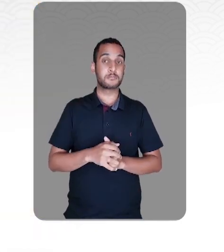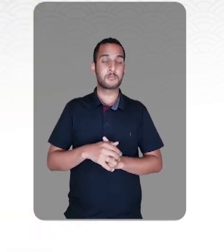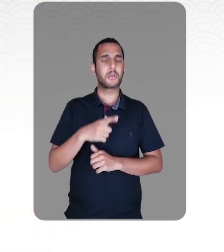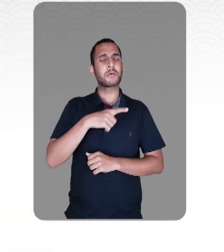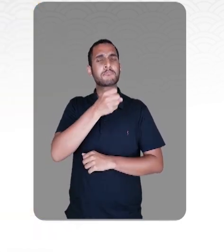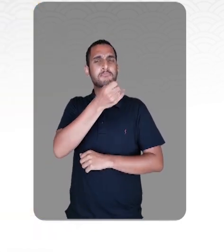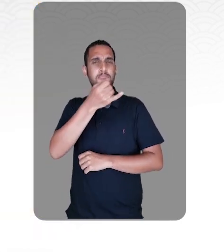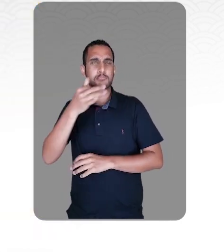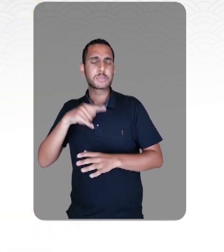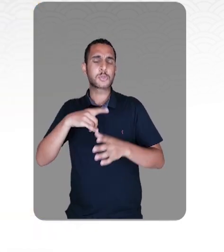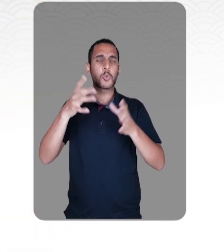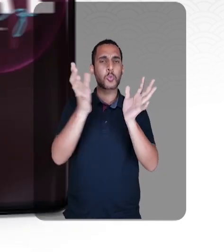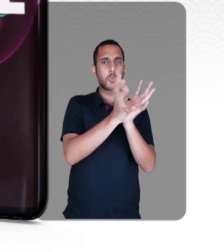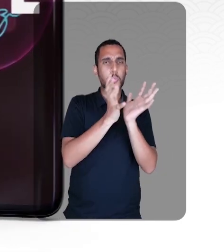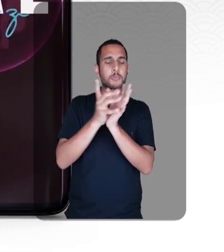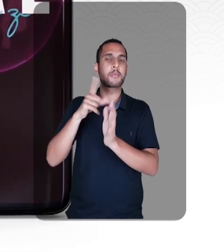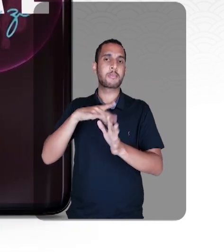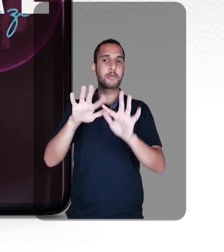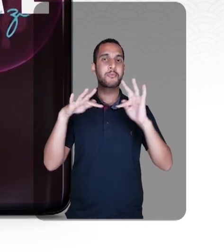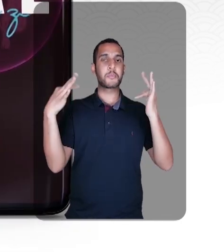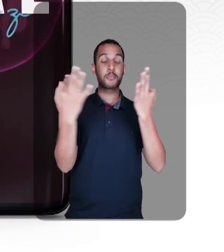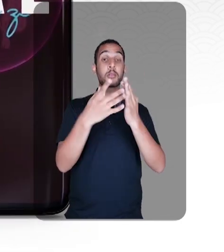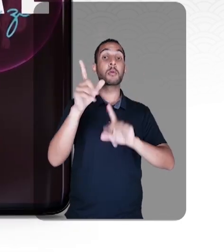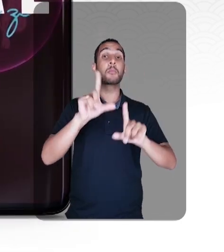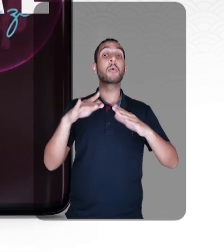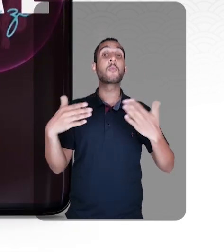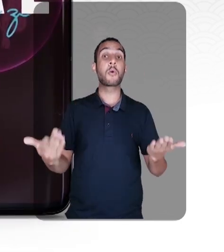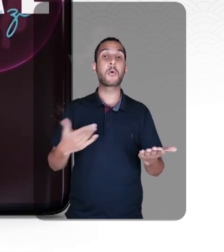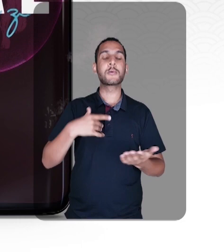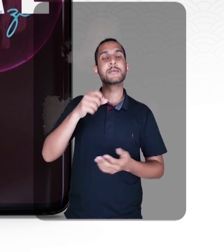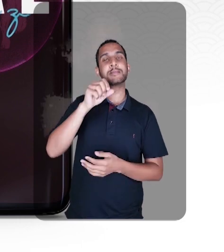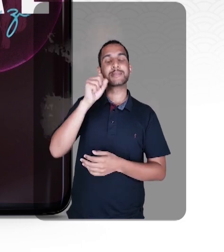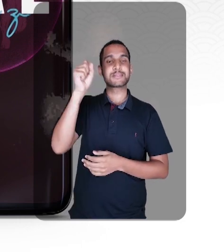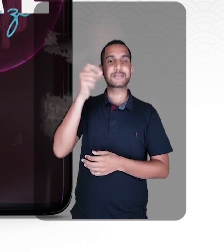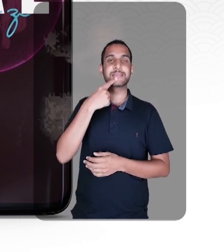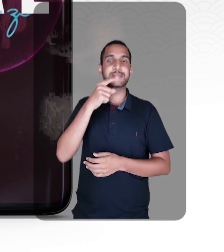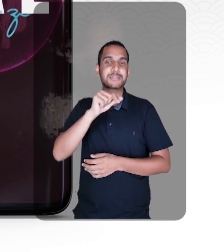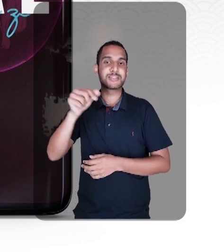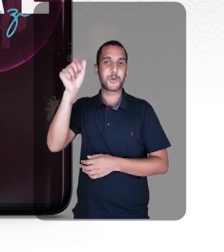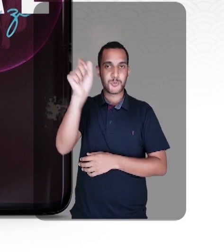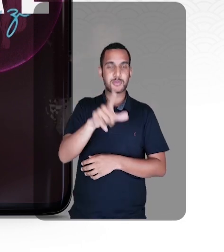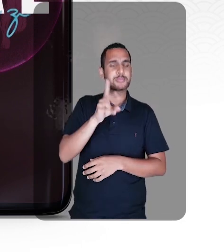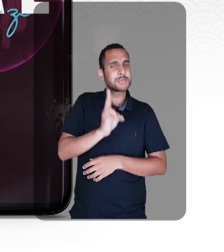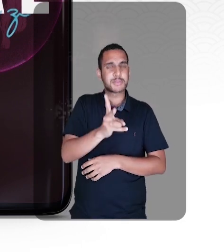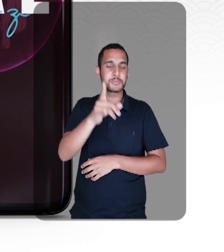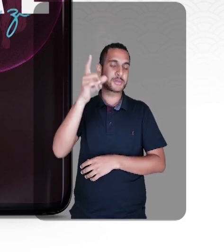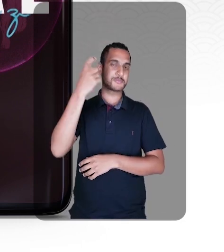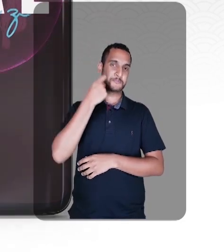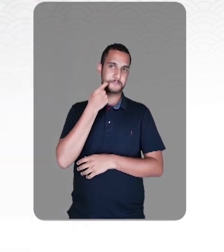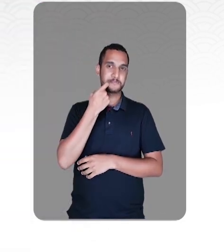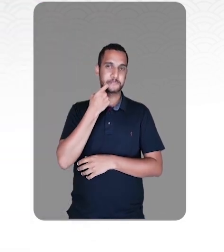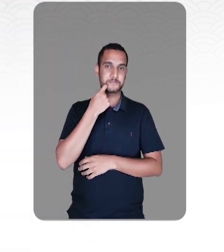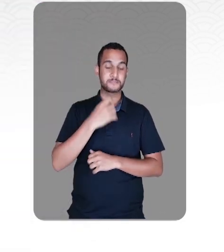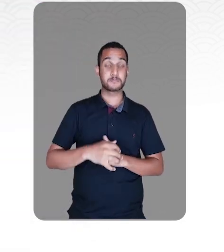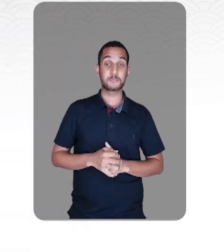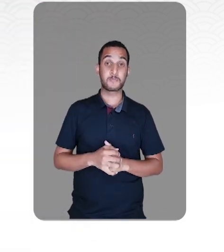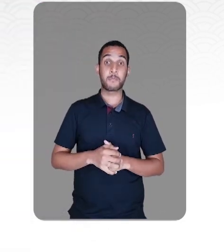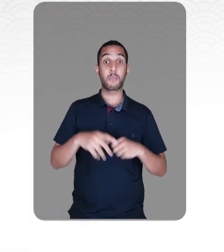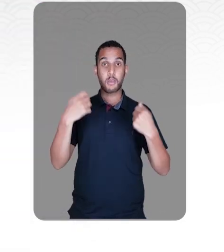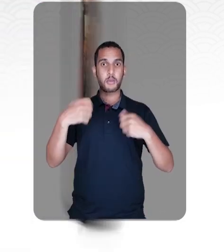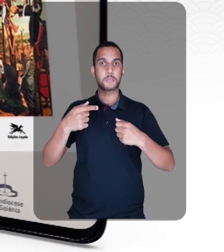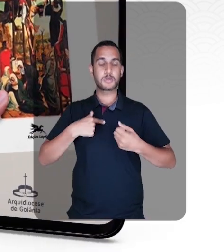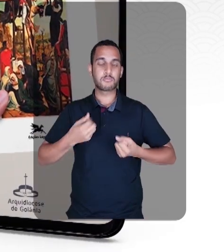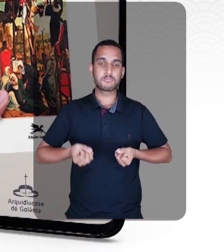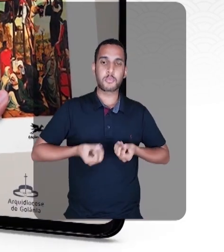quartas-feiras. E os tantos membros que formam a nossa família com o programa Sal e Luz, toda sexta.